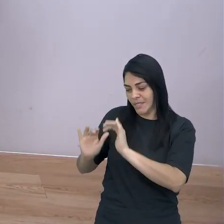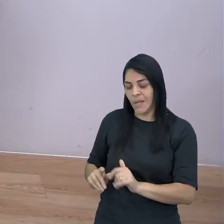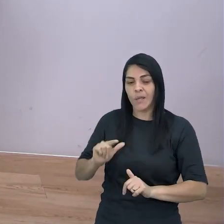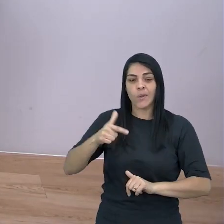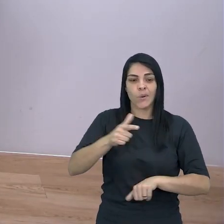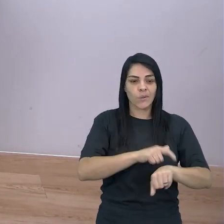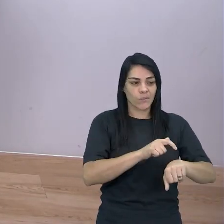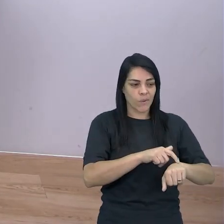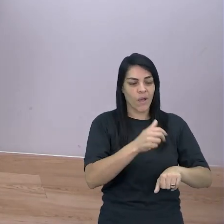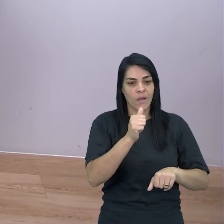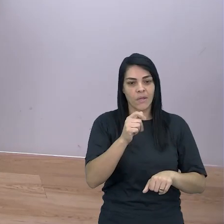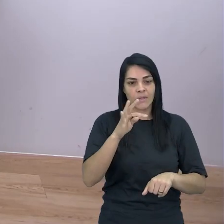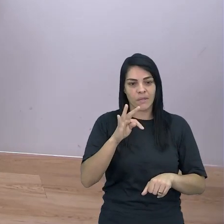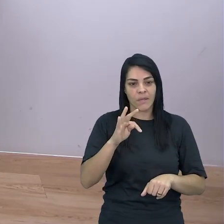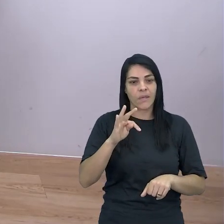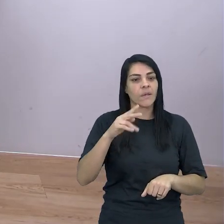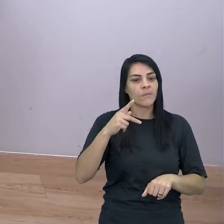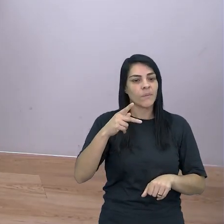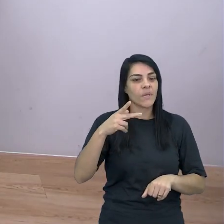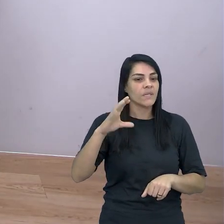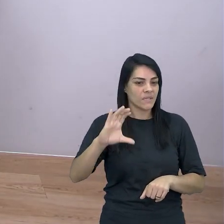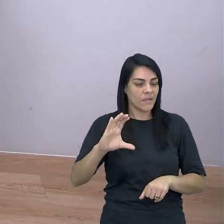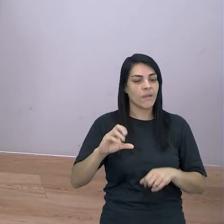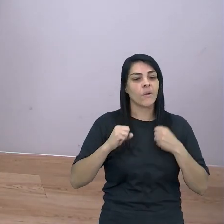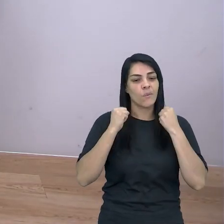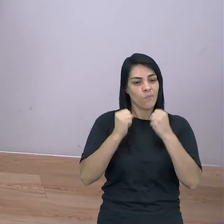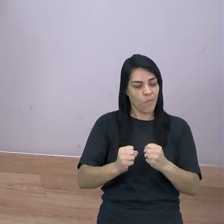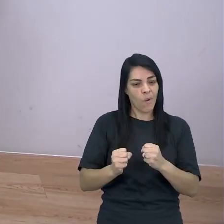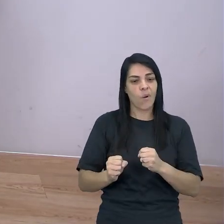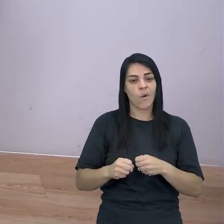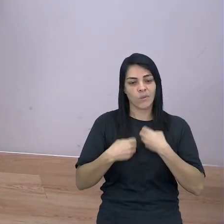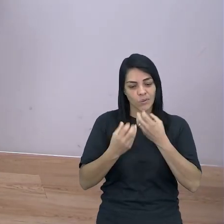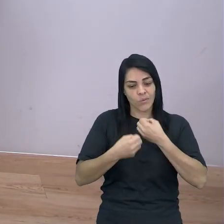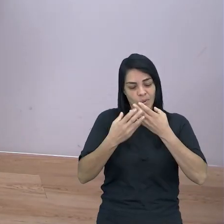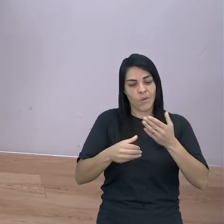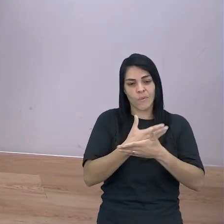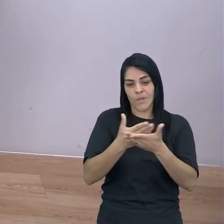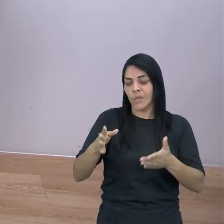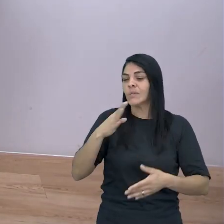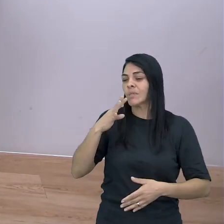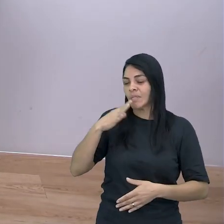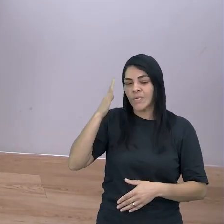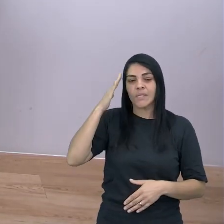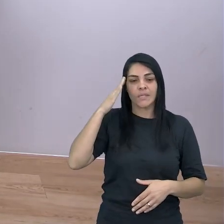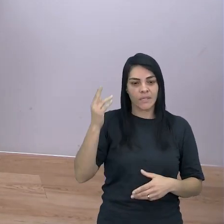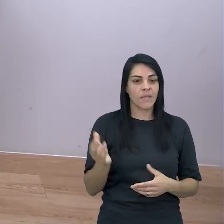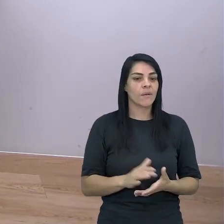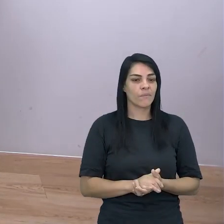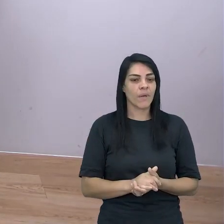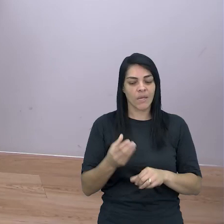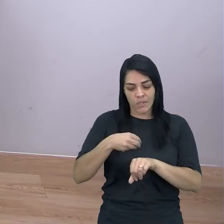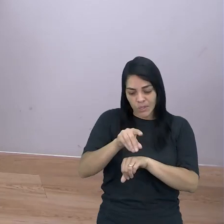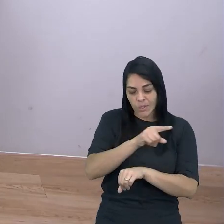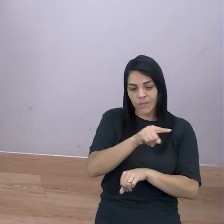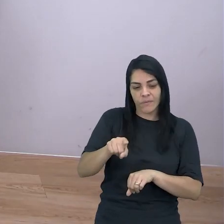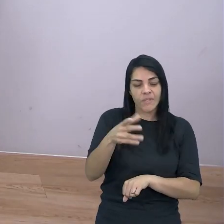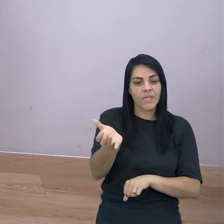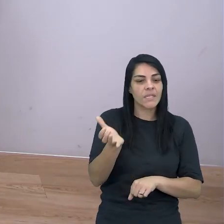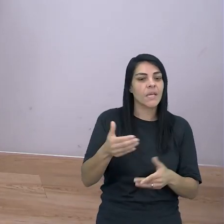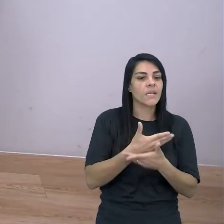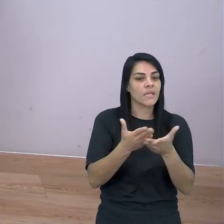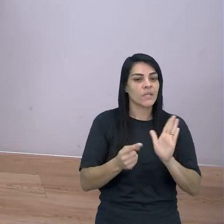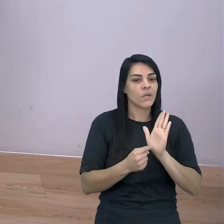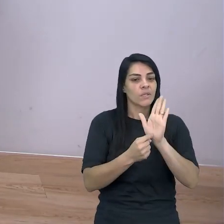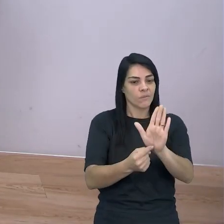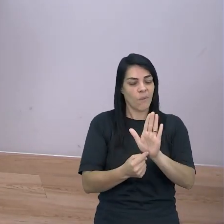outros ATPCs, vocês podem ir comentando pra gente conhecer, saber um pouquinho, ou sugestão do que vocês querem que a gente traga,